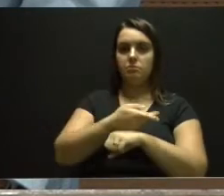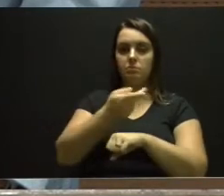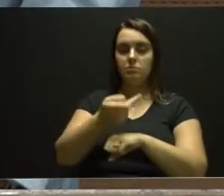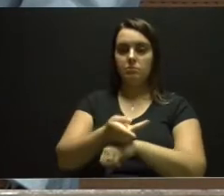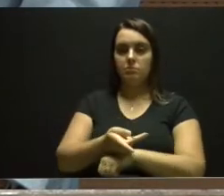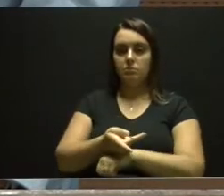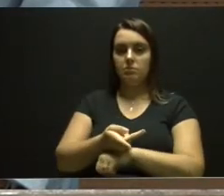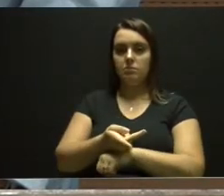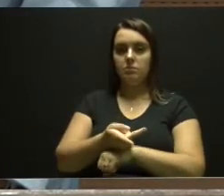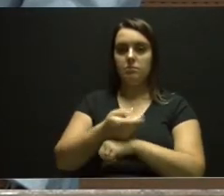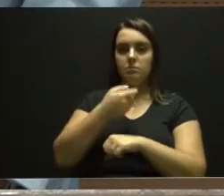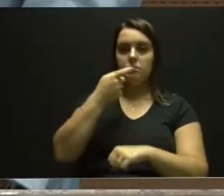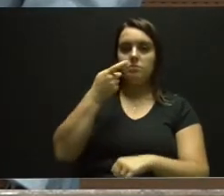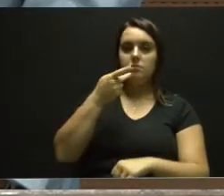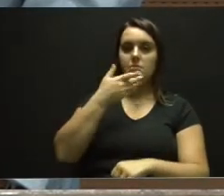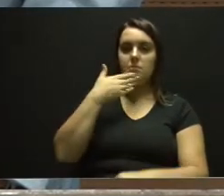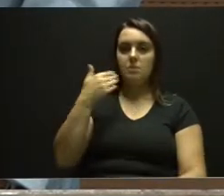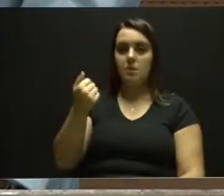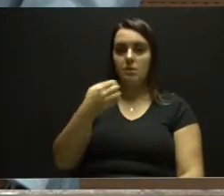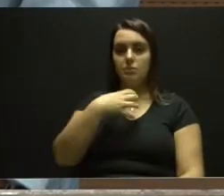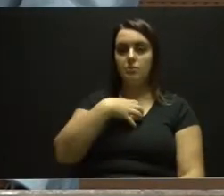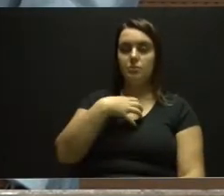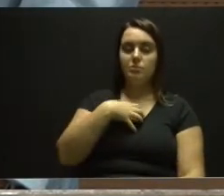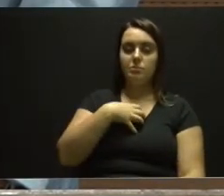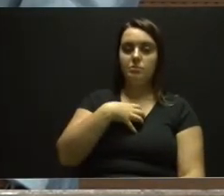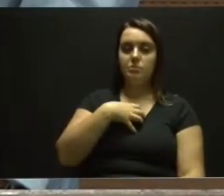da melhor maneira possível